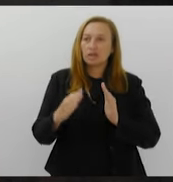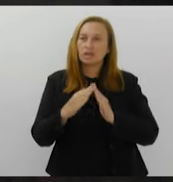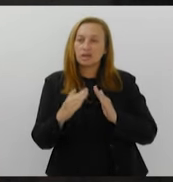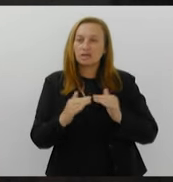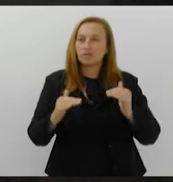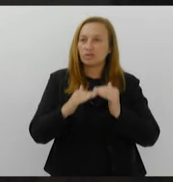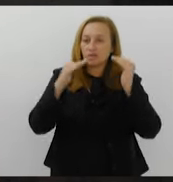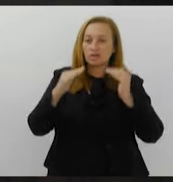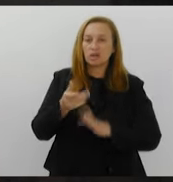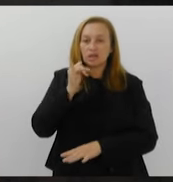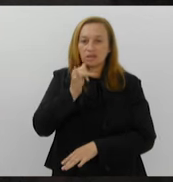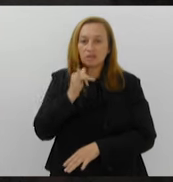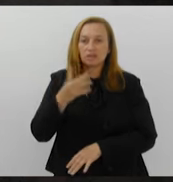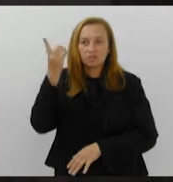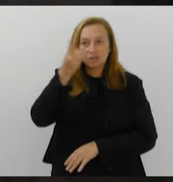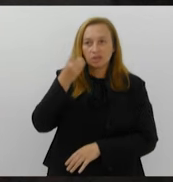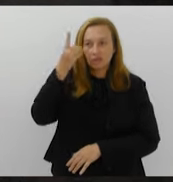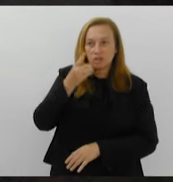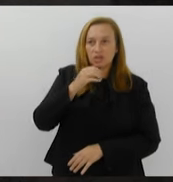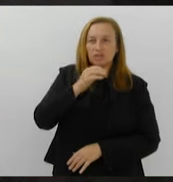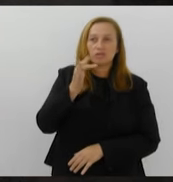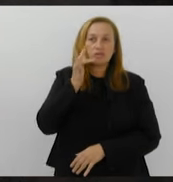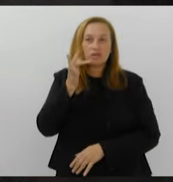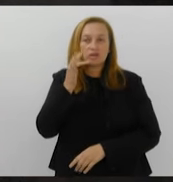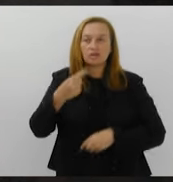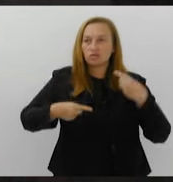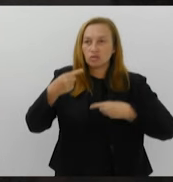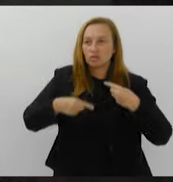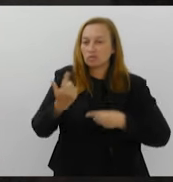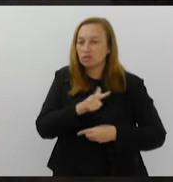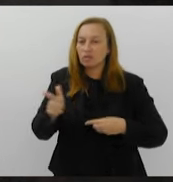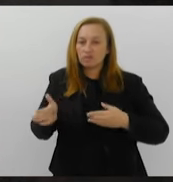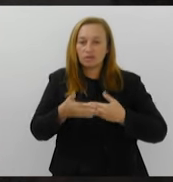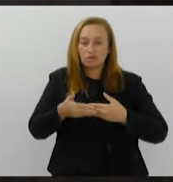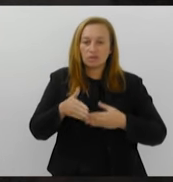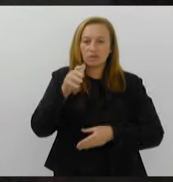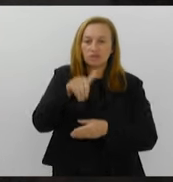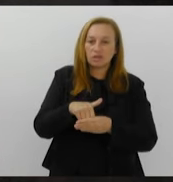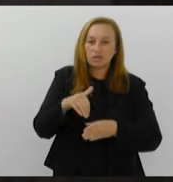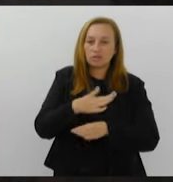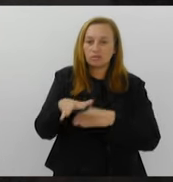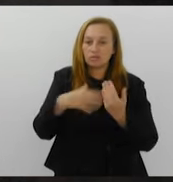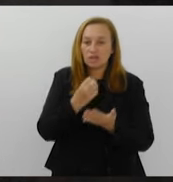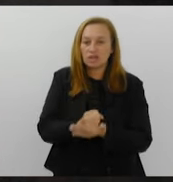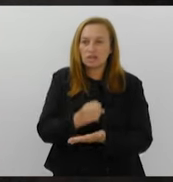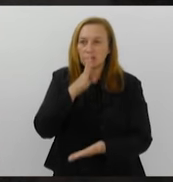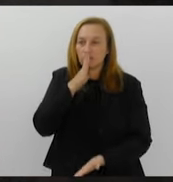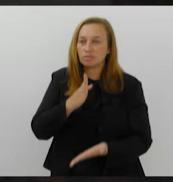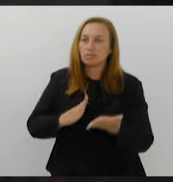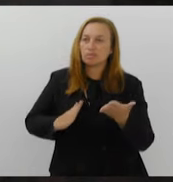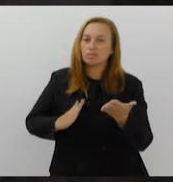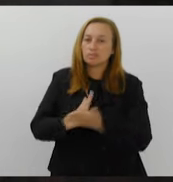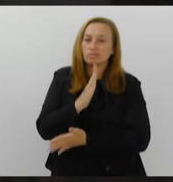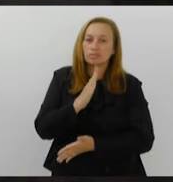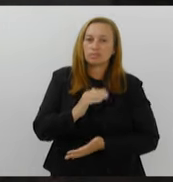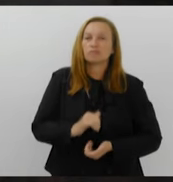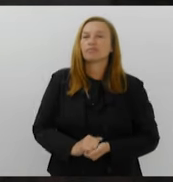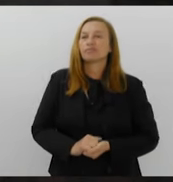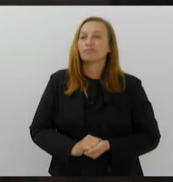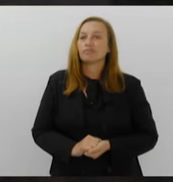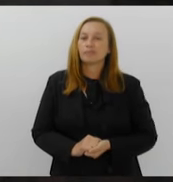externas, favorável. Relator, deputado Jorge Felipe Neto. Em discussão, não havendo quem queira discutir, encerra a discussão e votação. Senhores que aprovam, permaneçam como